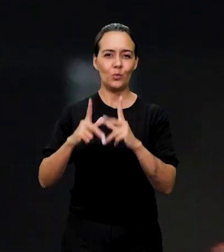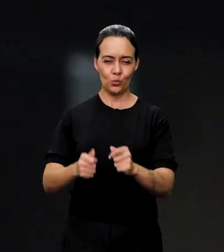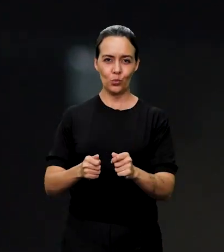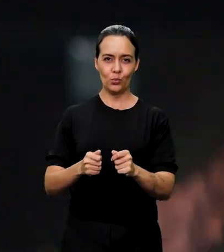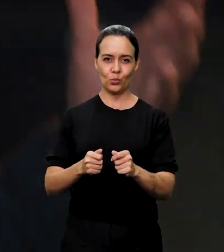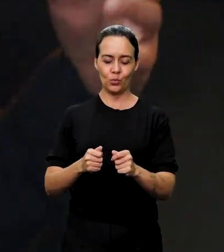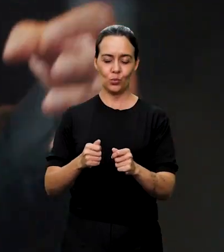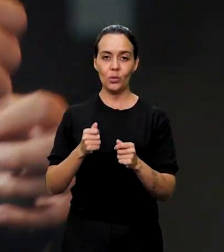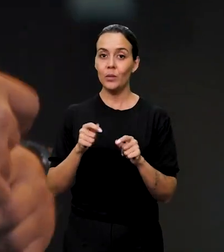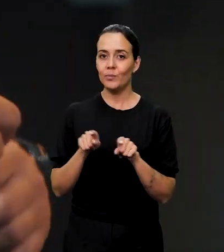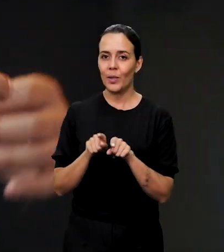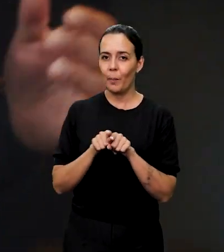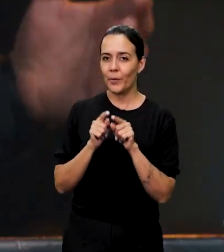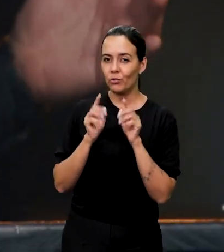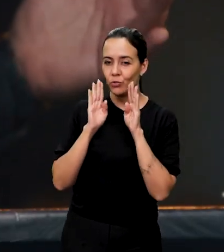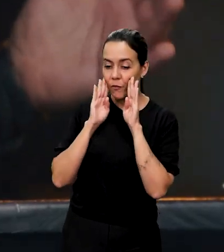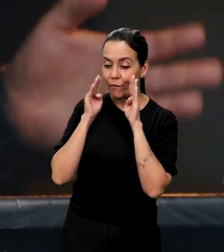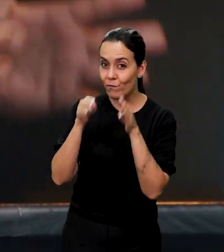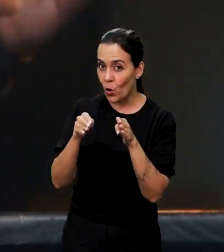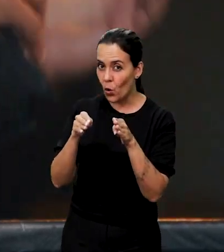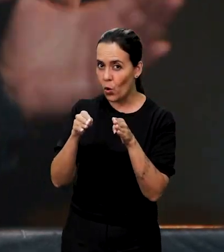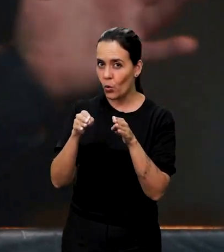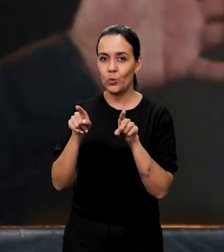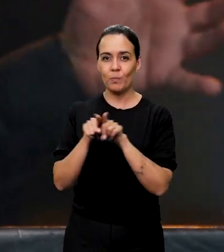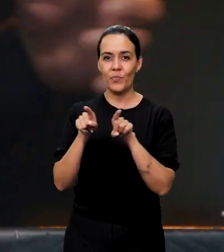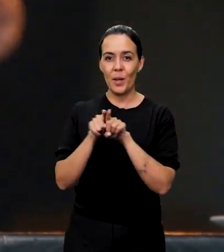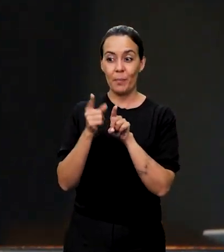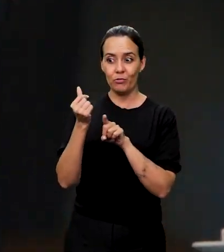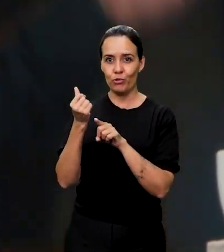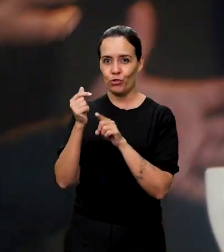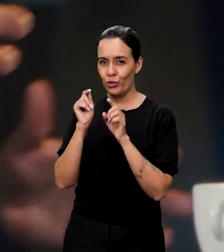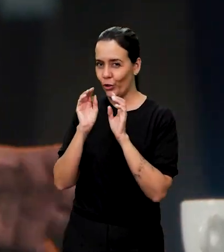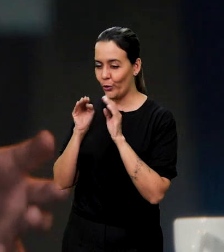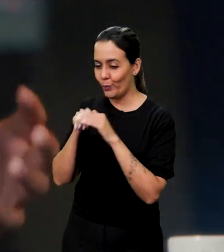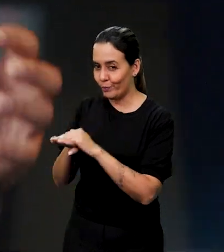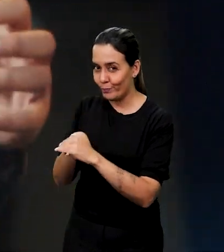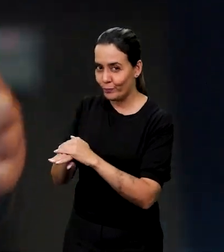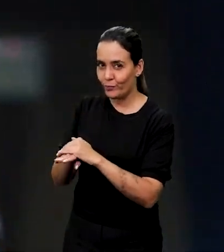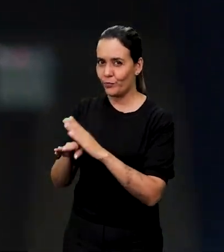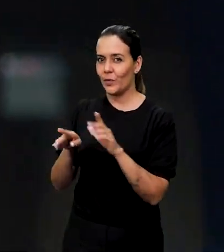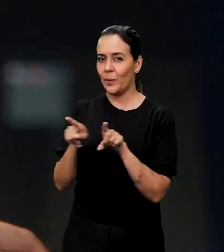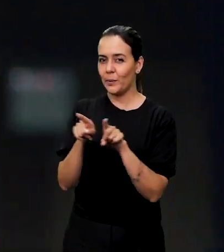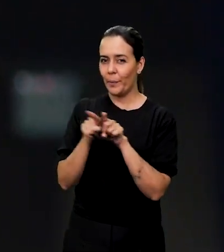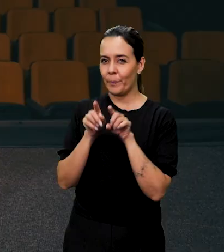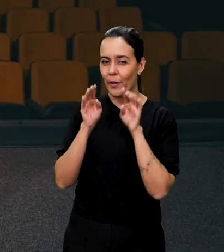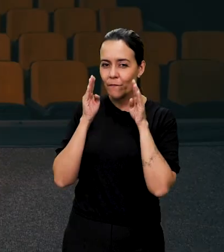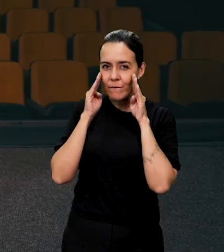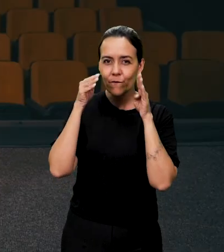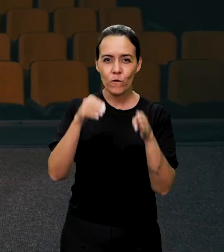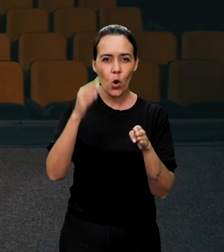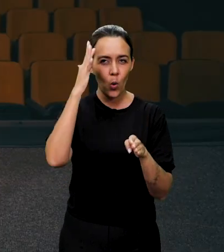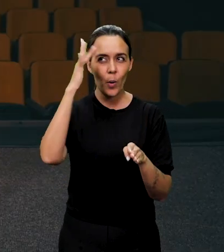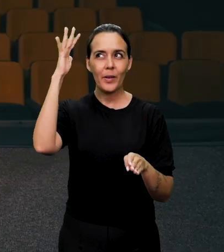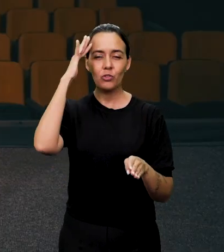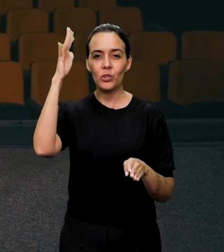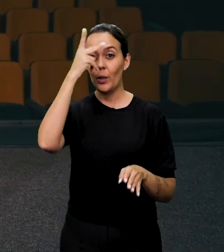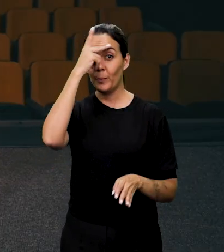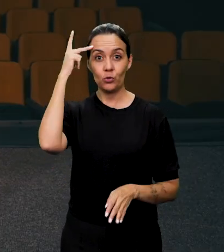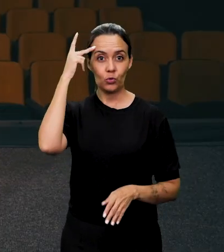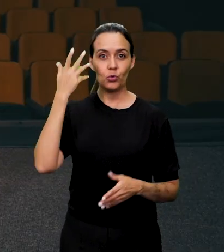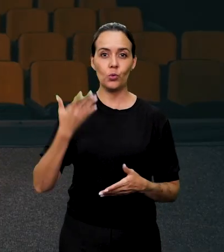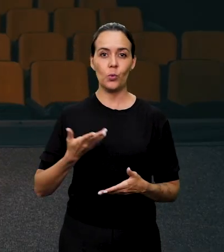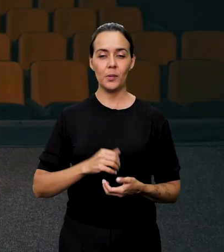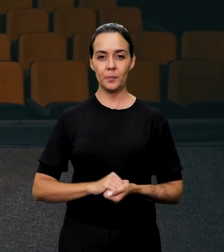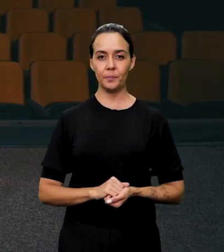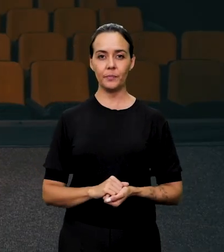de concentração, tanto de concentração de renda, concentração do olhar, concentração do imaginário. Ele Né? gesticula. Sobre essa questão